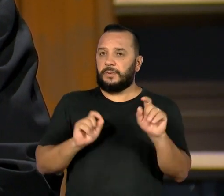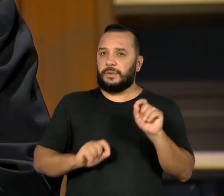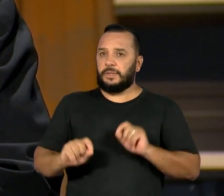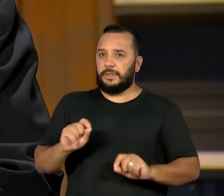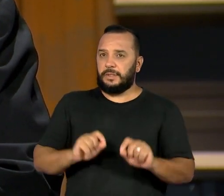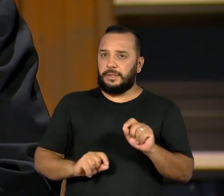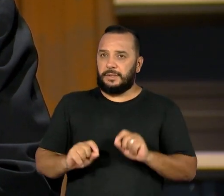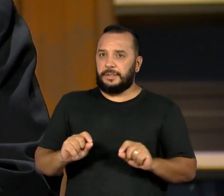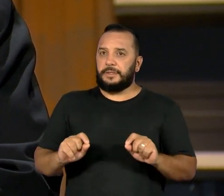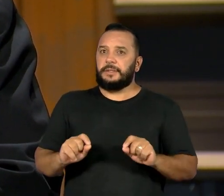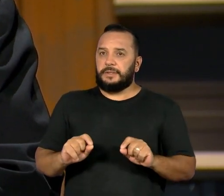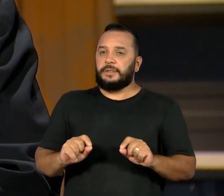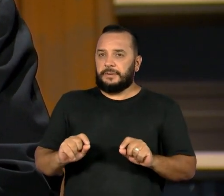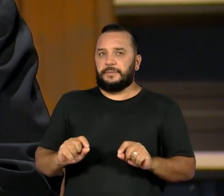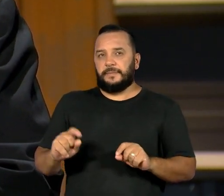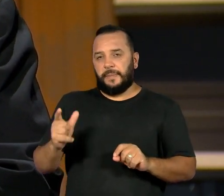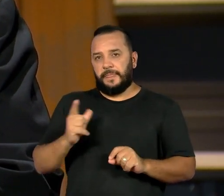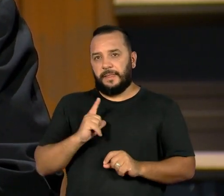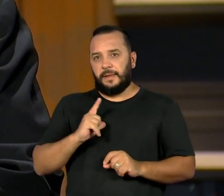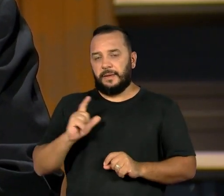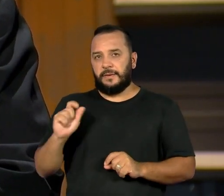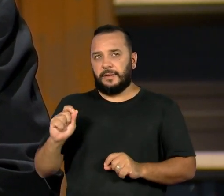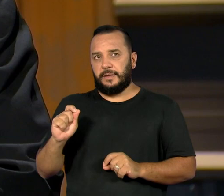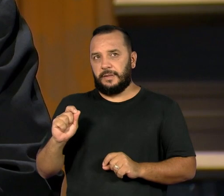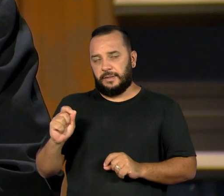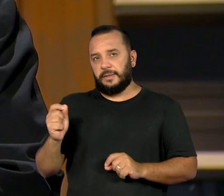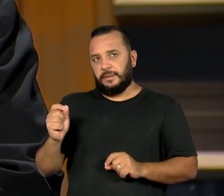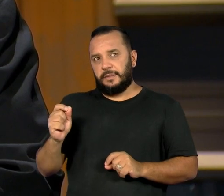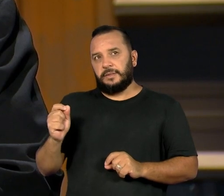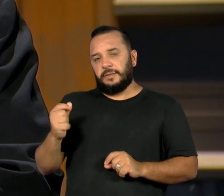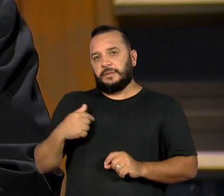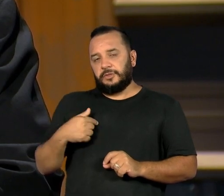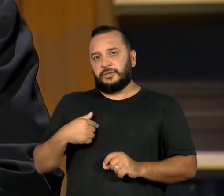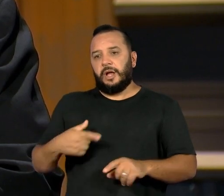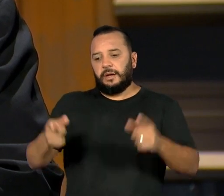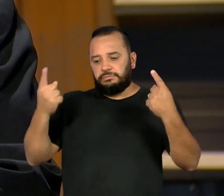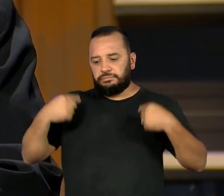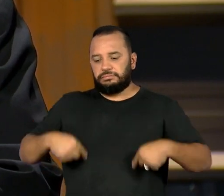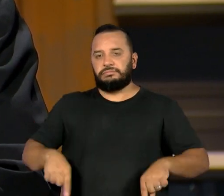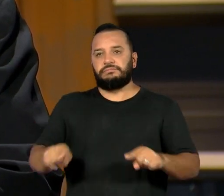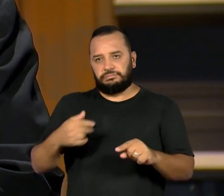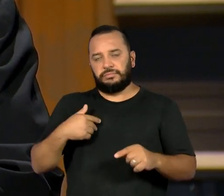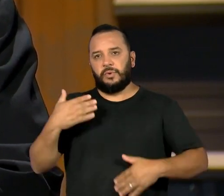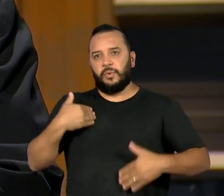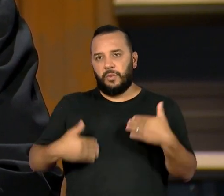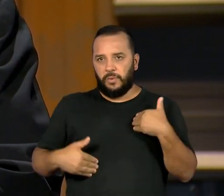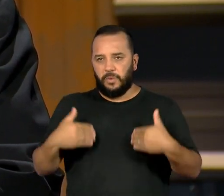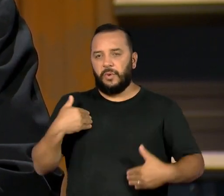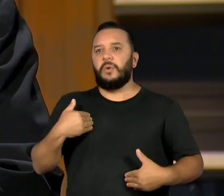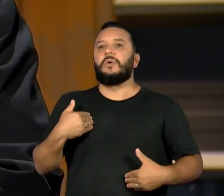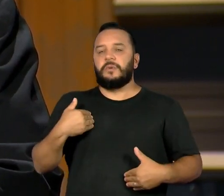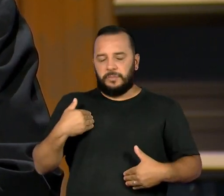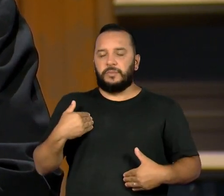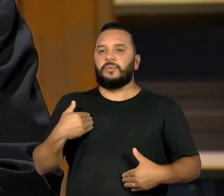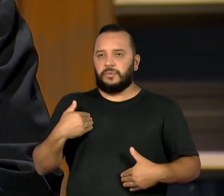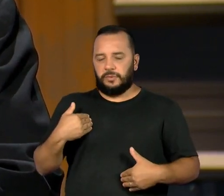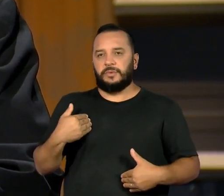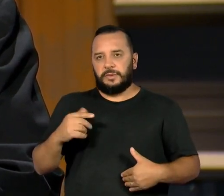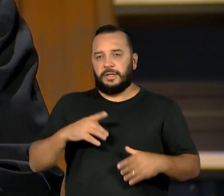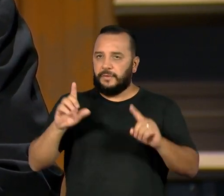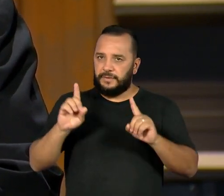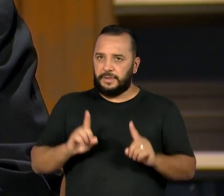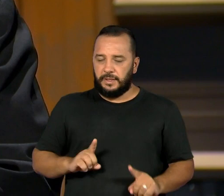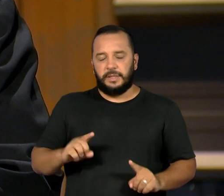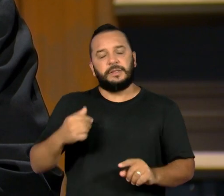uma combinação entre um determinado impedimento clínico, que pode ser físico, intelectual ou sensorial, e